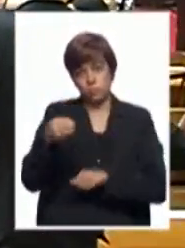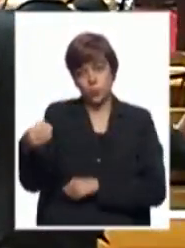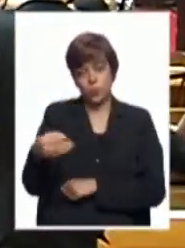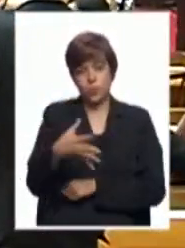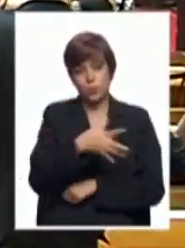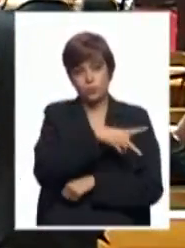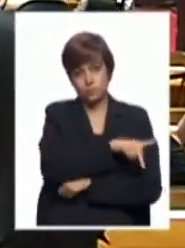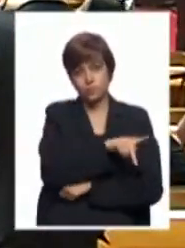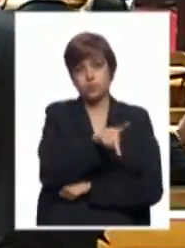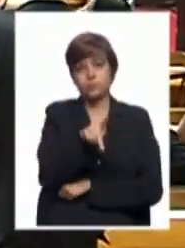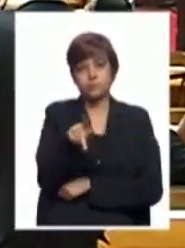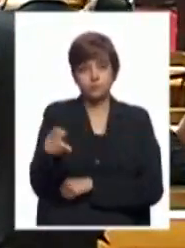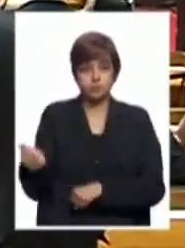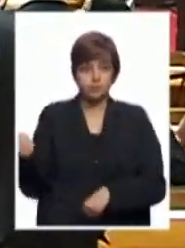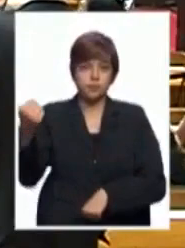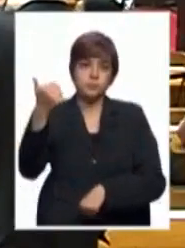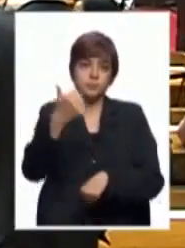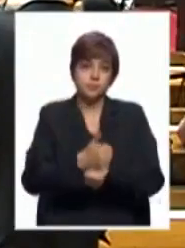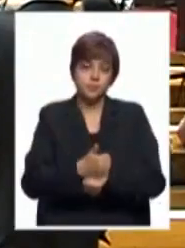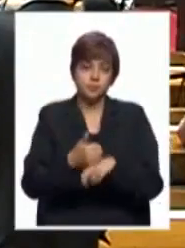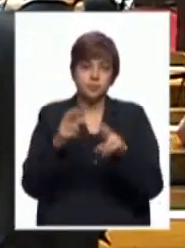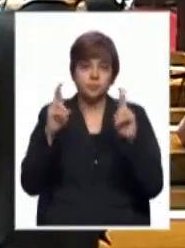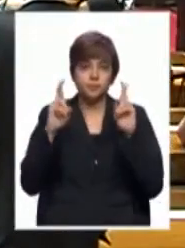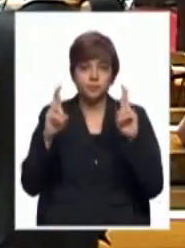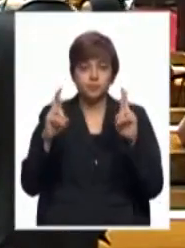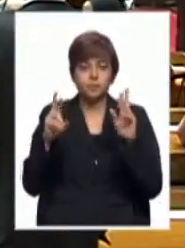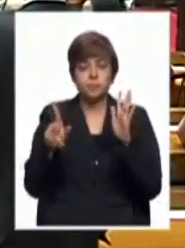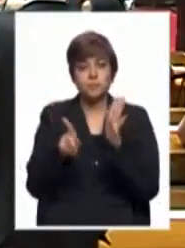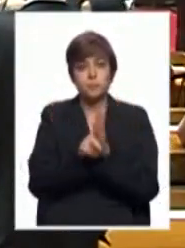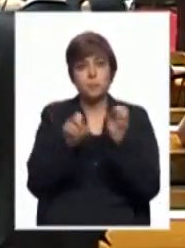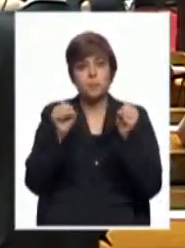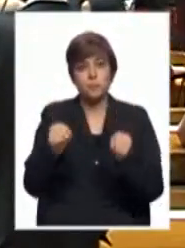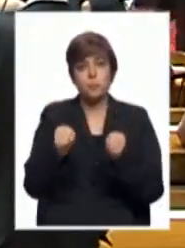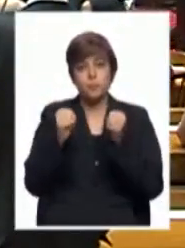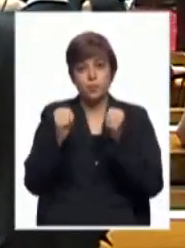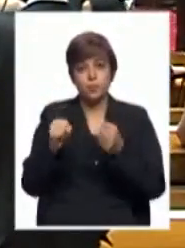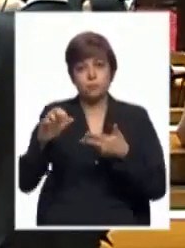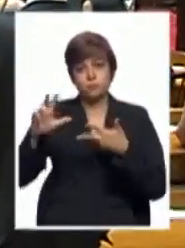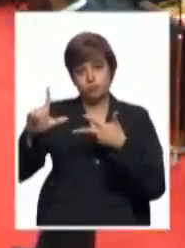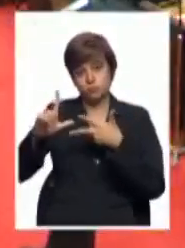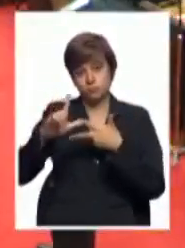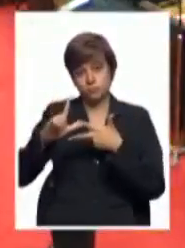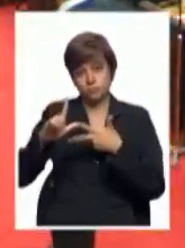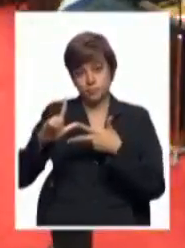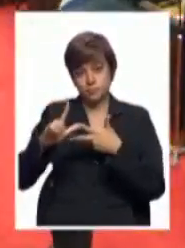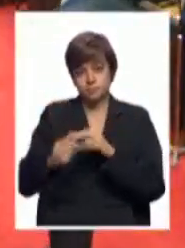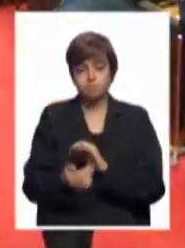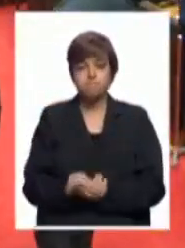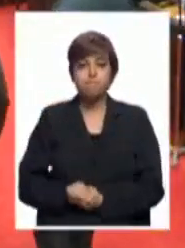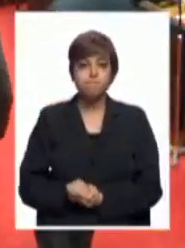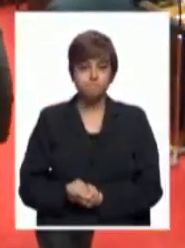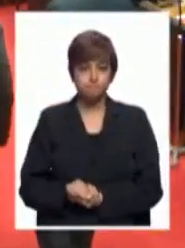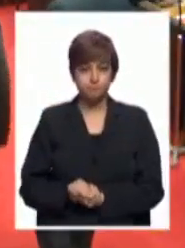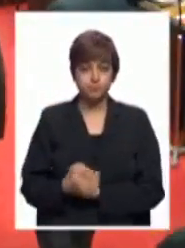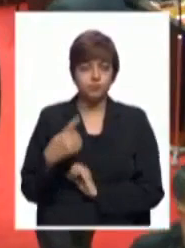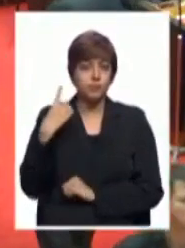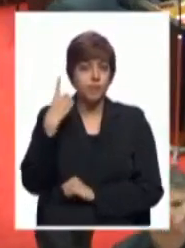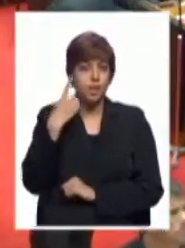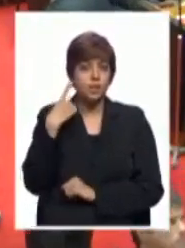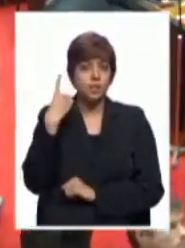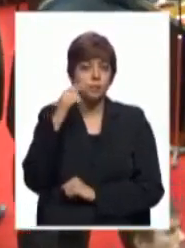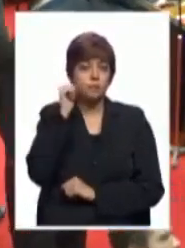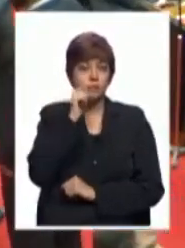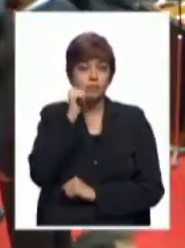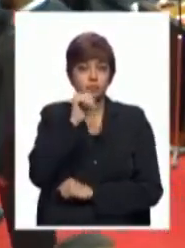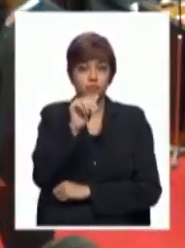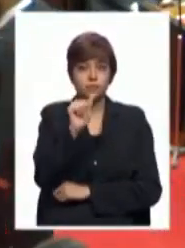presidente representante, sim, do Poder Legislativo. Vamos acompanhar, então. E a deputada Andréia de Jesus